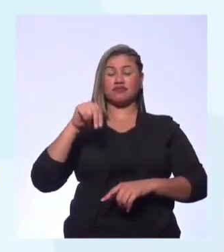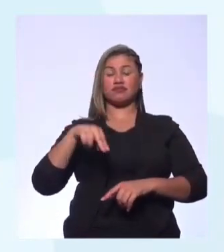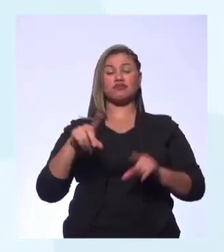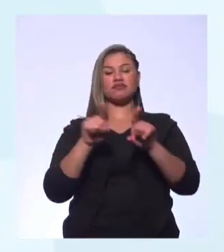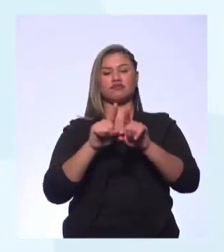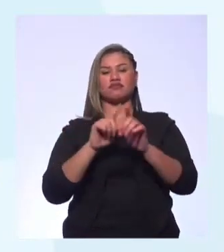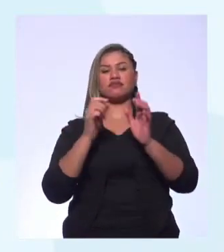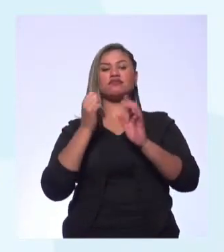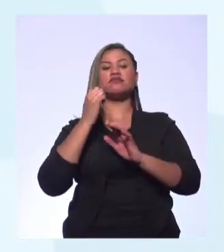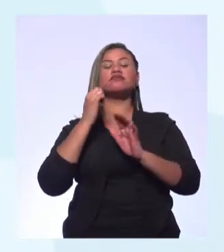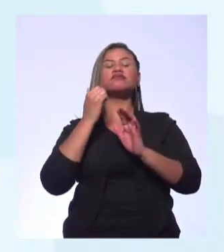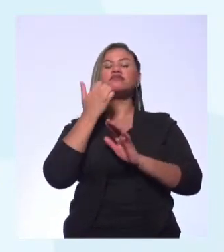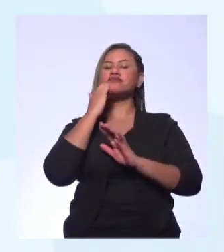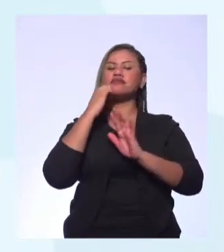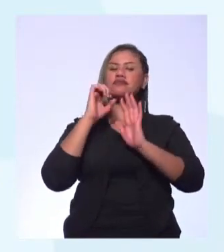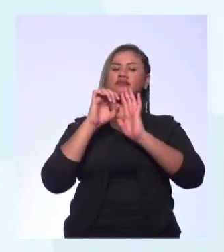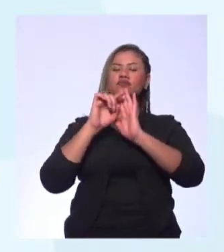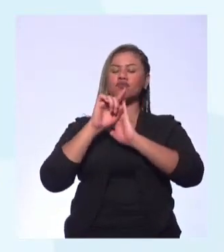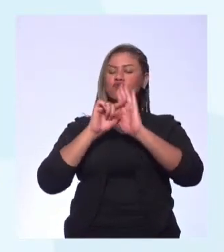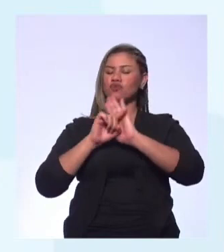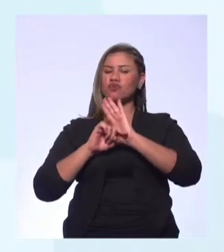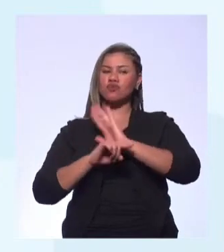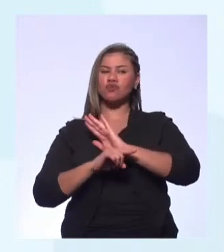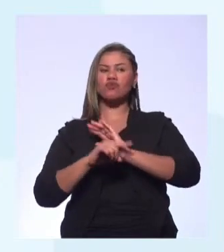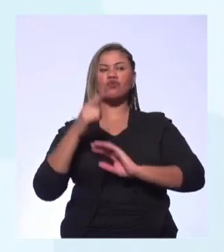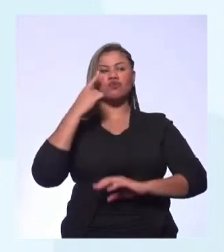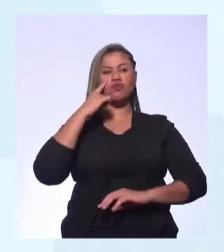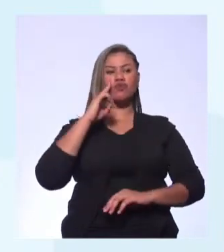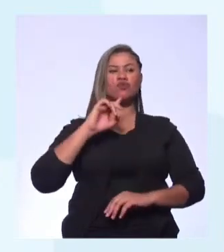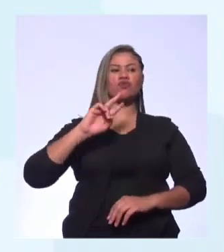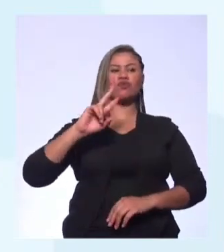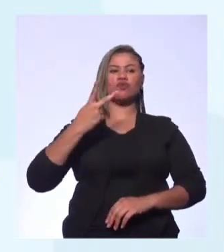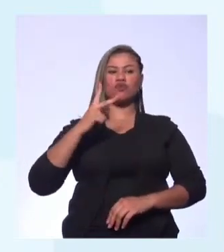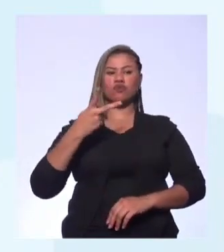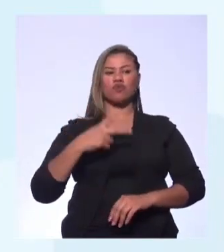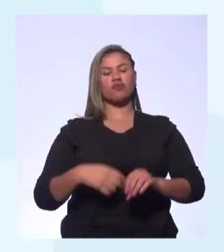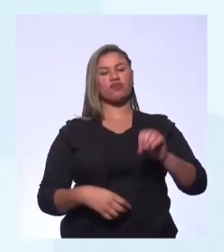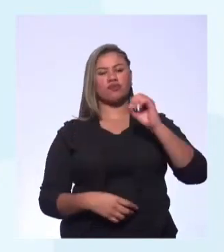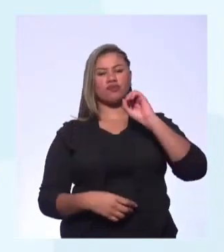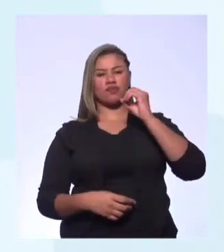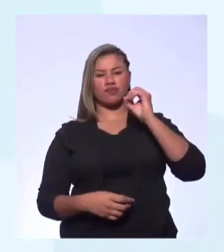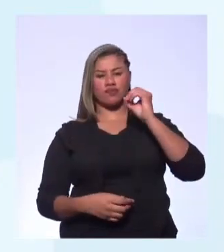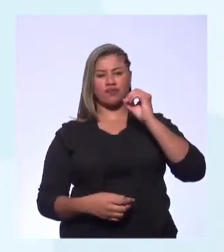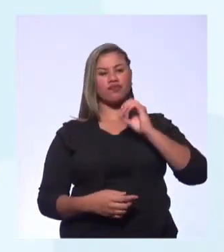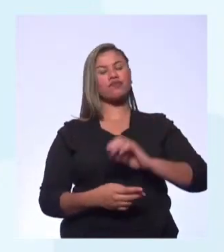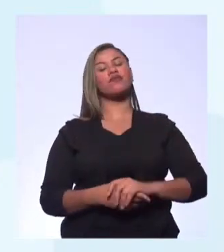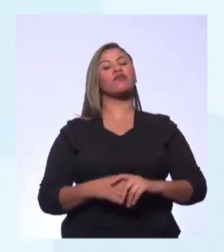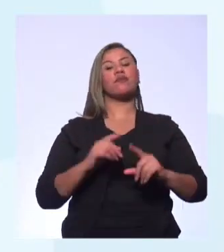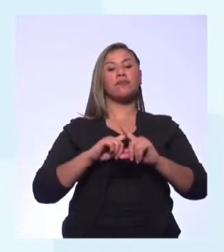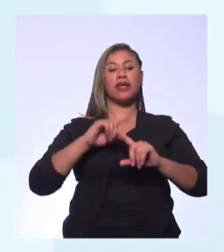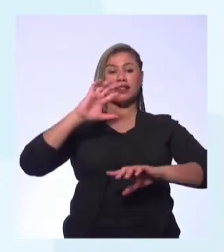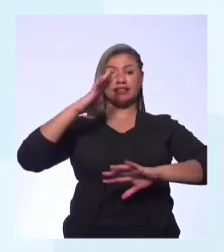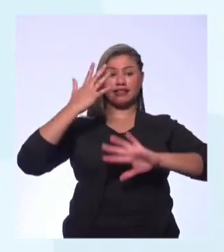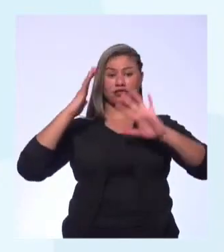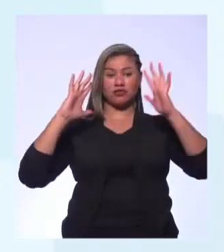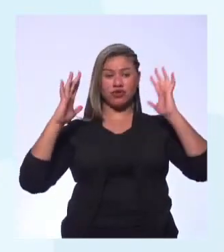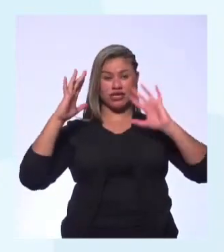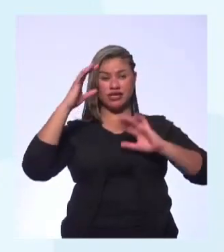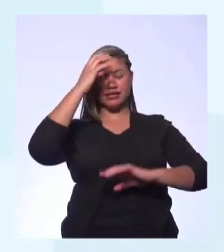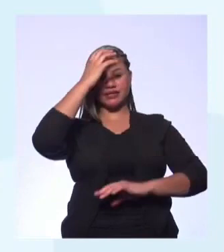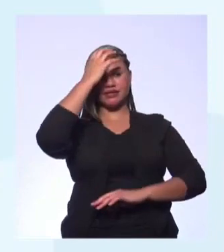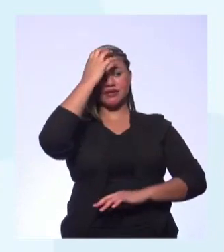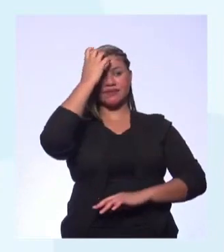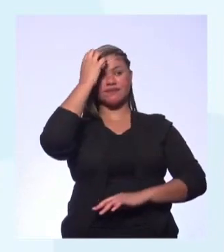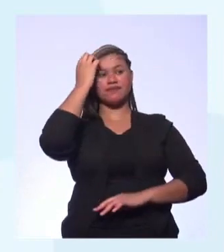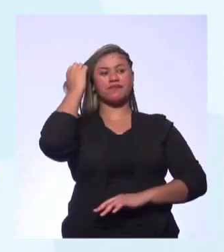O hidrogênio nós usamos H, o oxigênio O. Só que na natureza, lembrando que